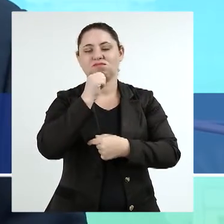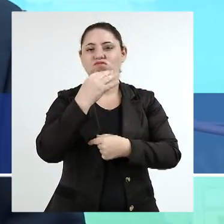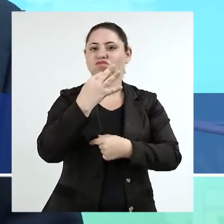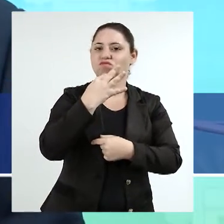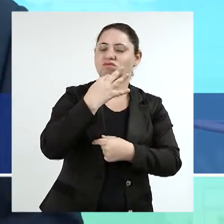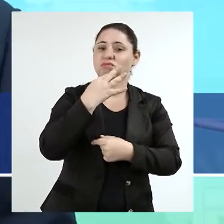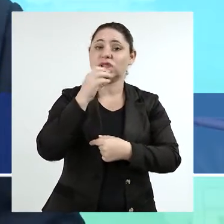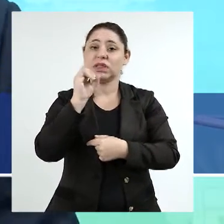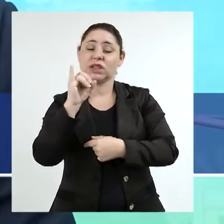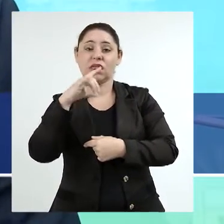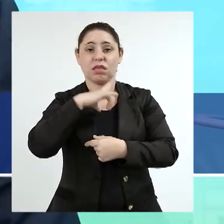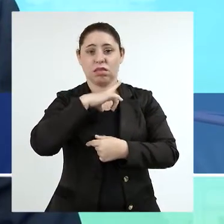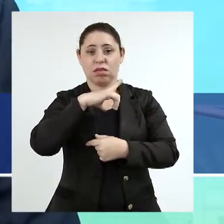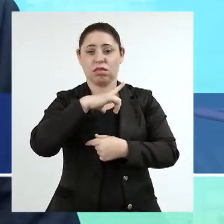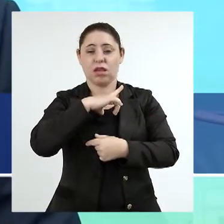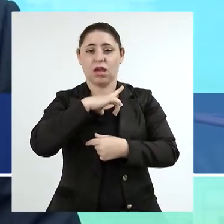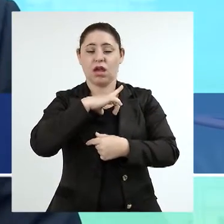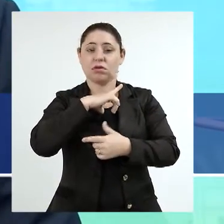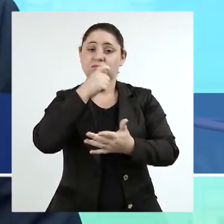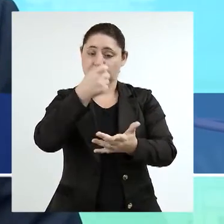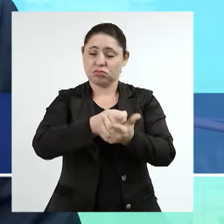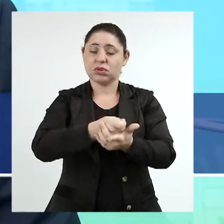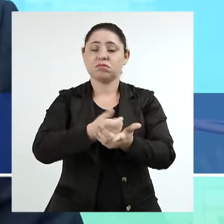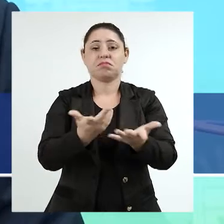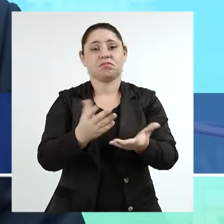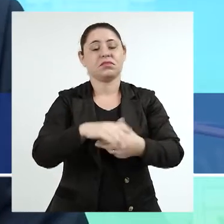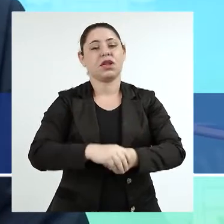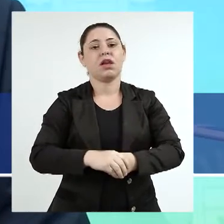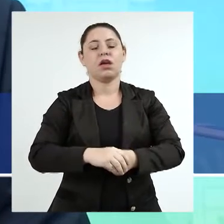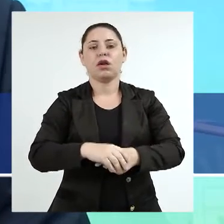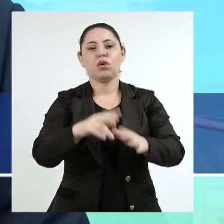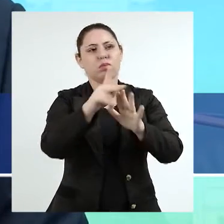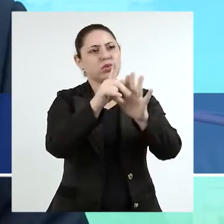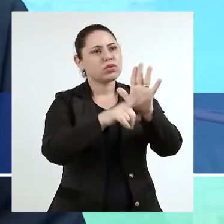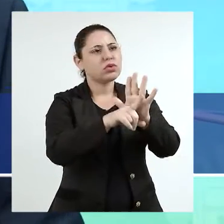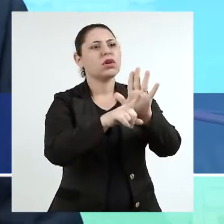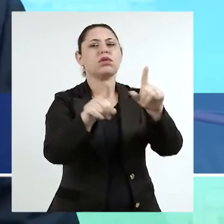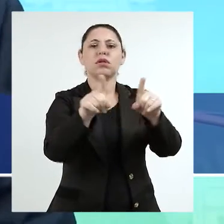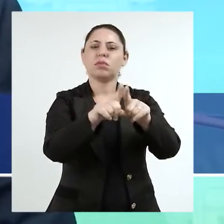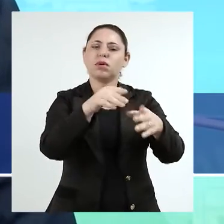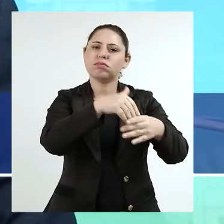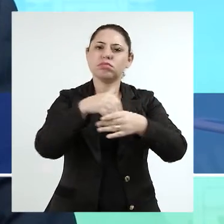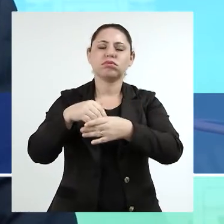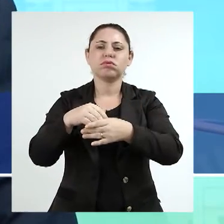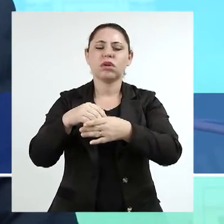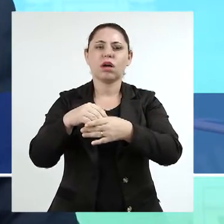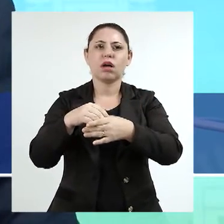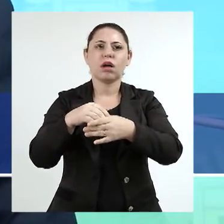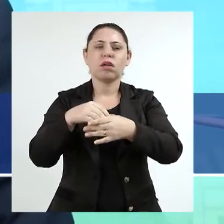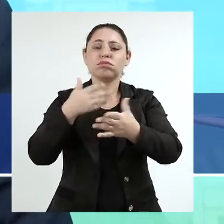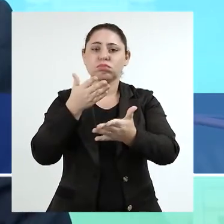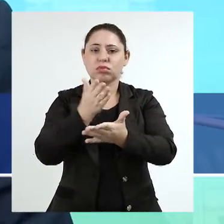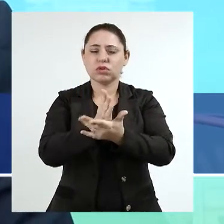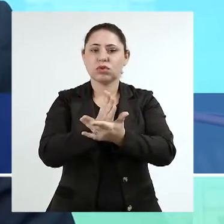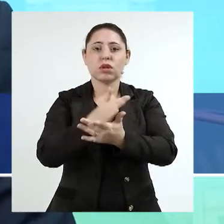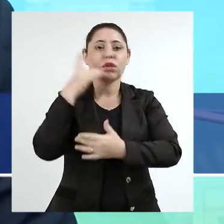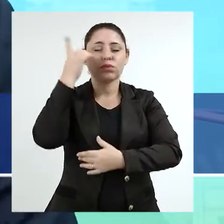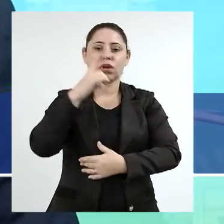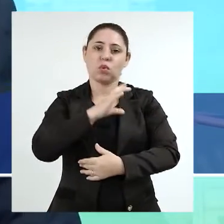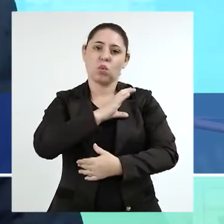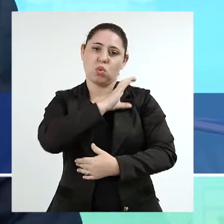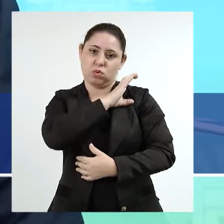não conhece, não sabe se realmente tem uma aplicação eficaz. E outro projeto também que teve um parecer